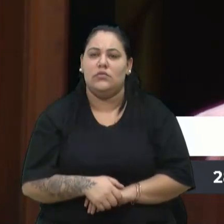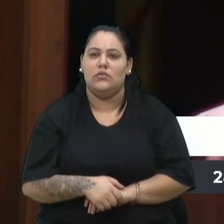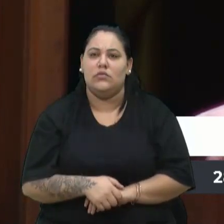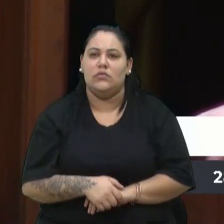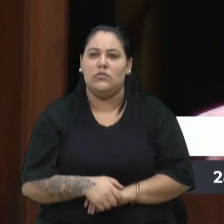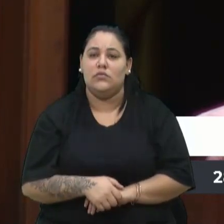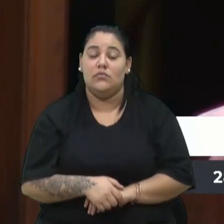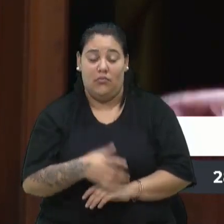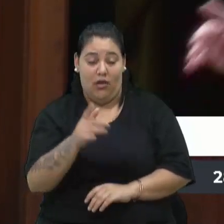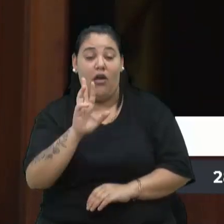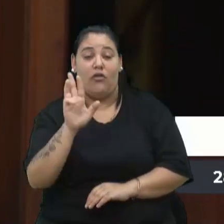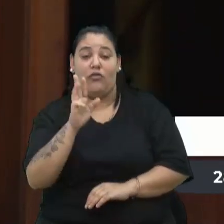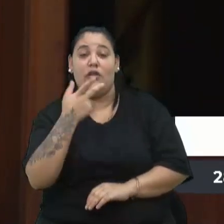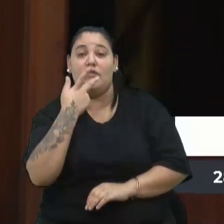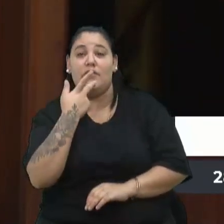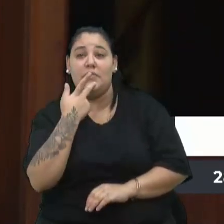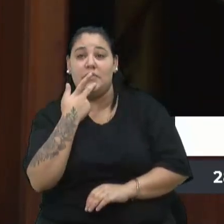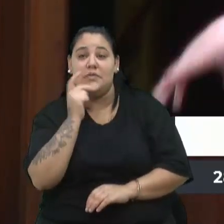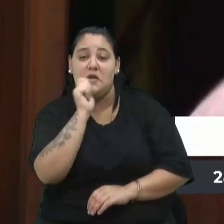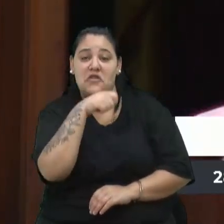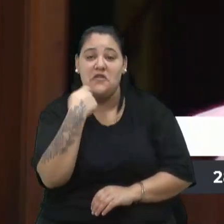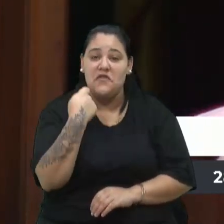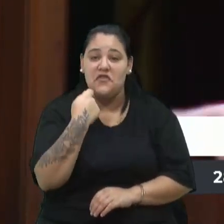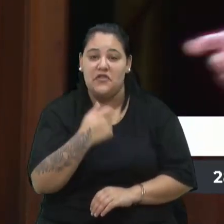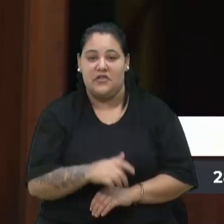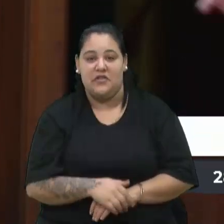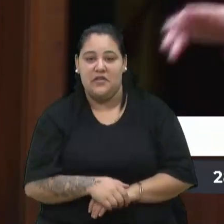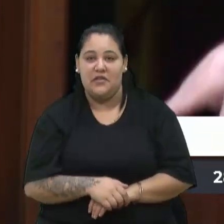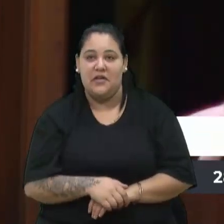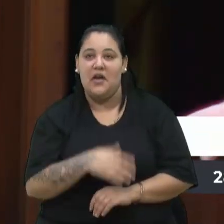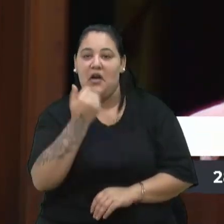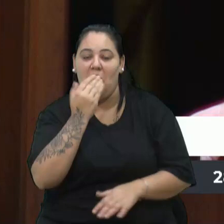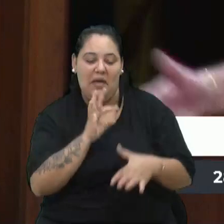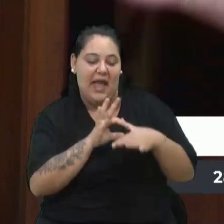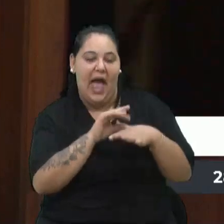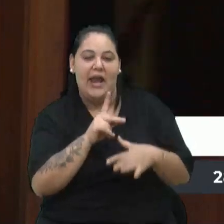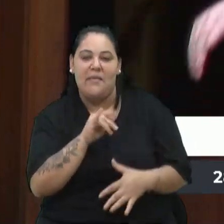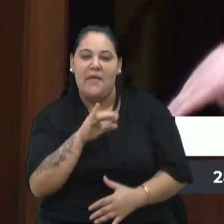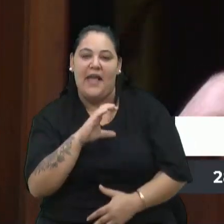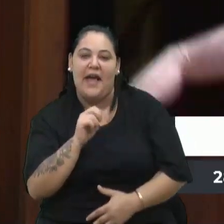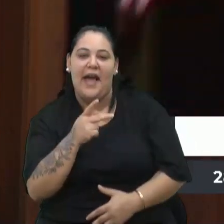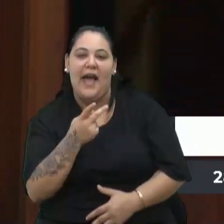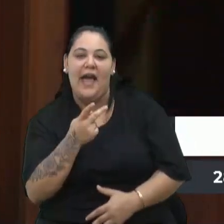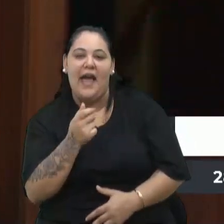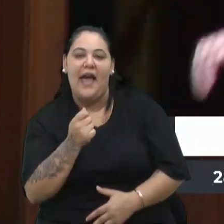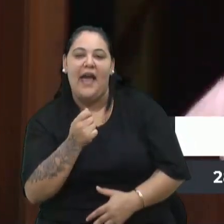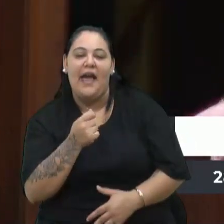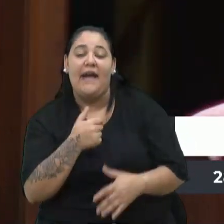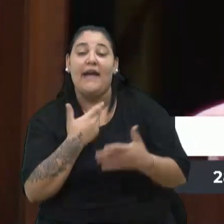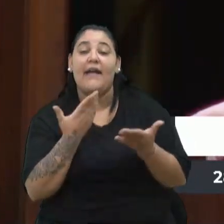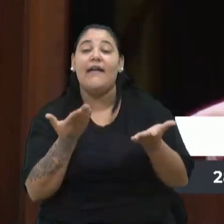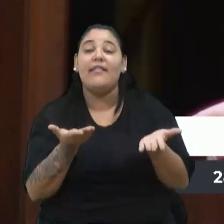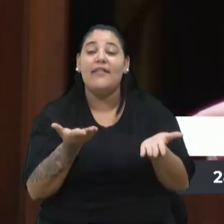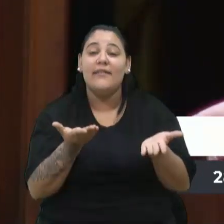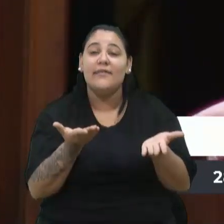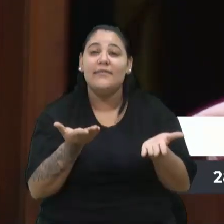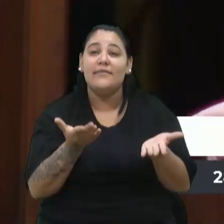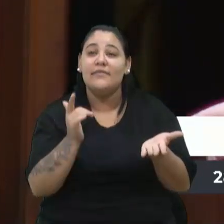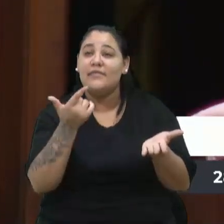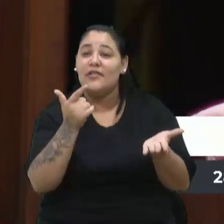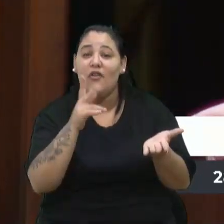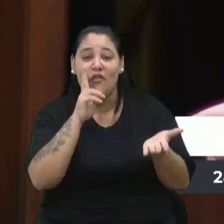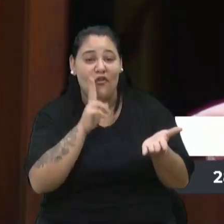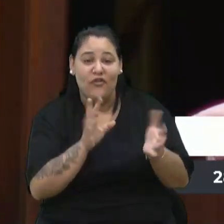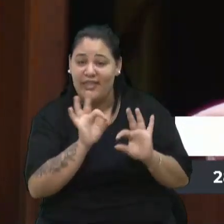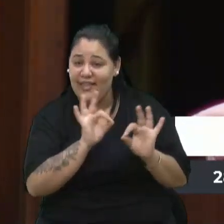usou, para tomar cervejinha, para comer picanha. Cadê? 100 dias de governo, não tem uma picanha na